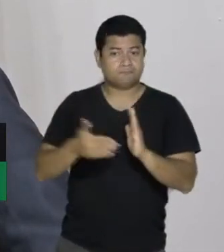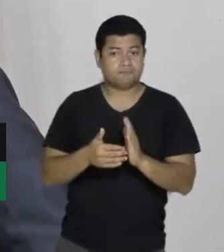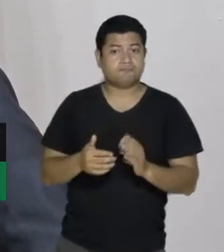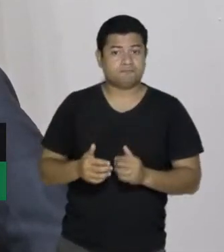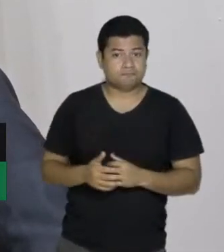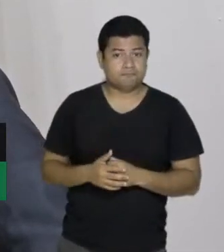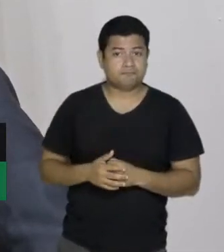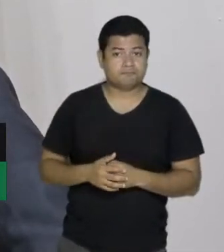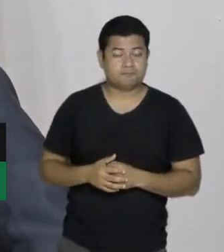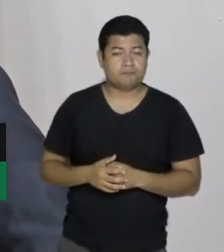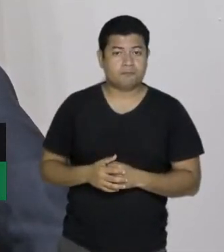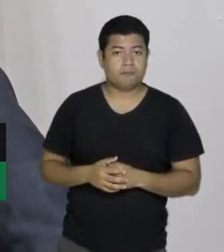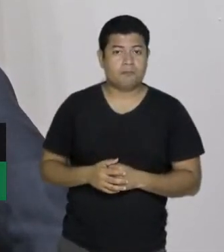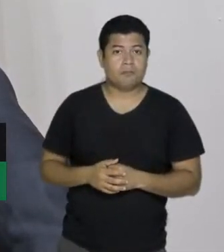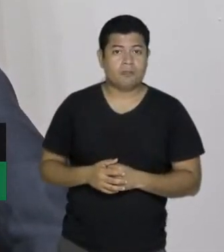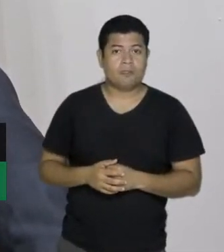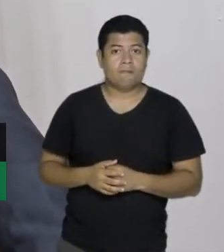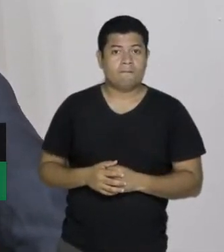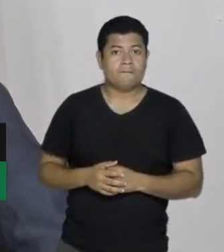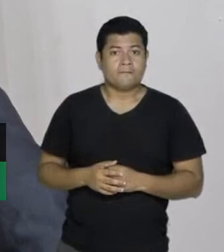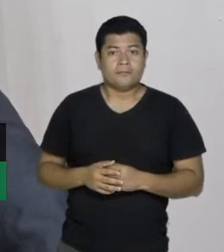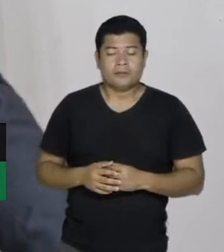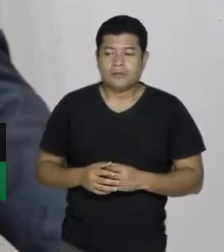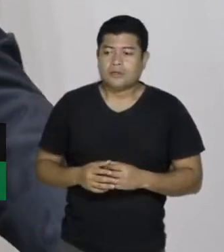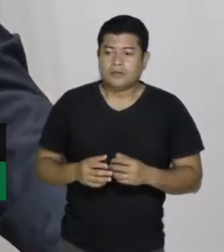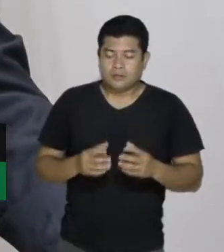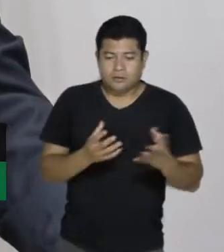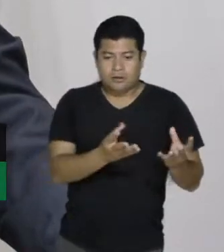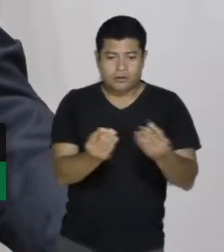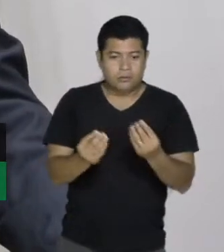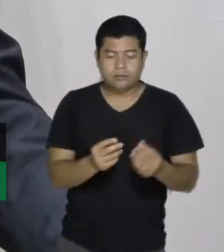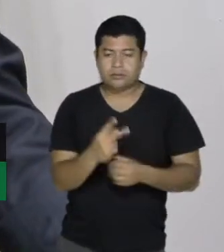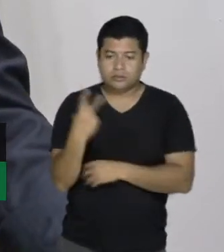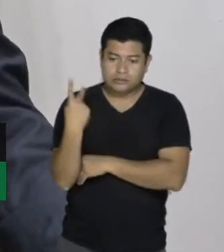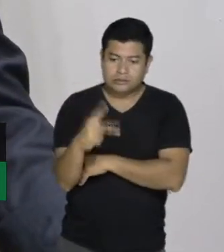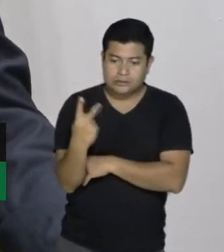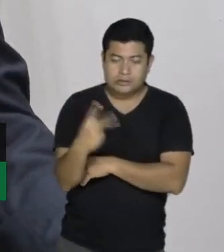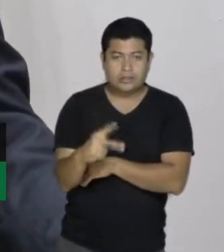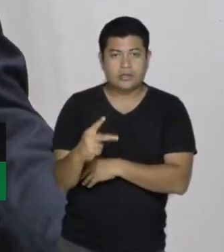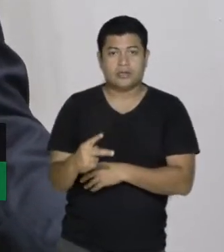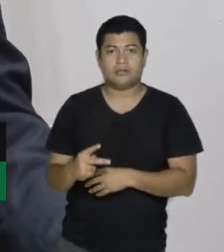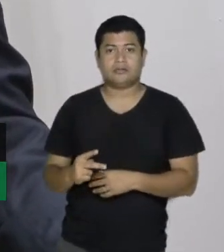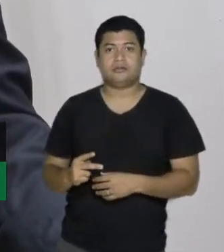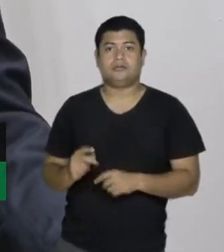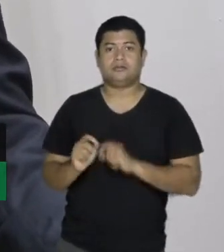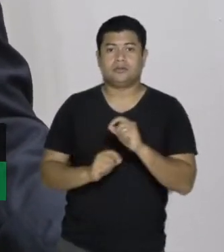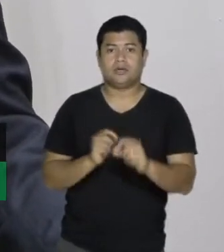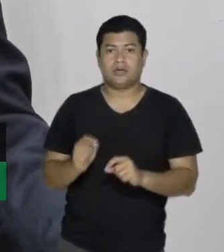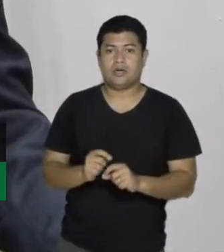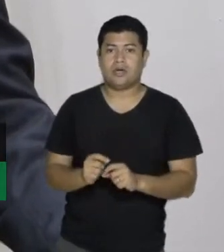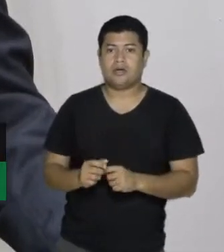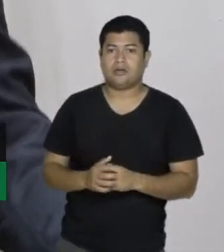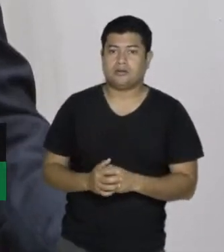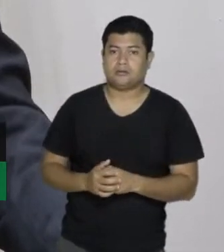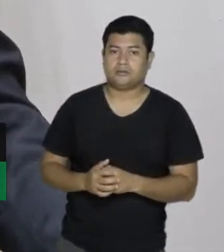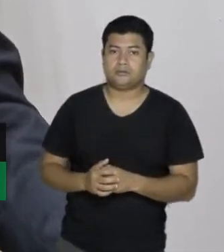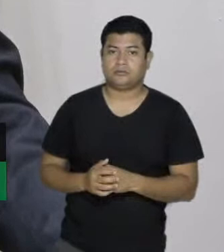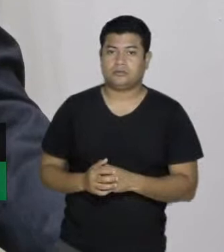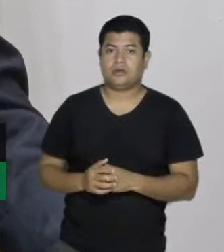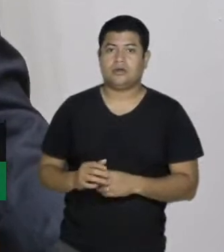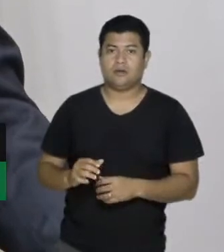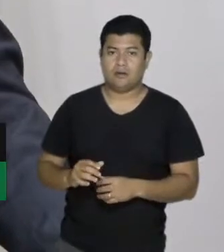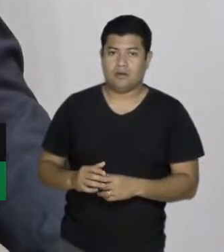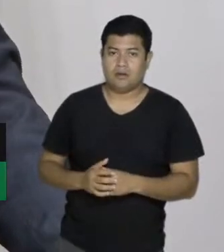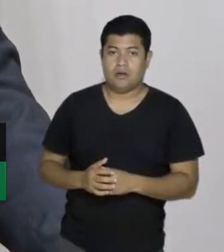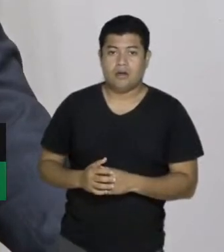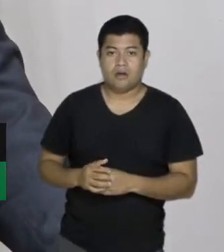e que muitas delas levanta com uma mão como se diz no ditado a frente e outra